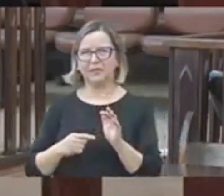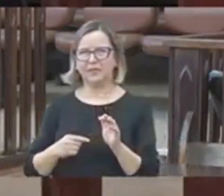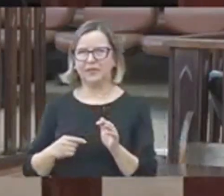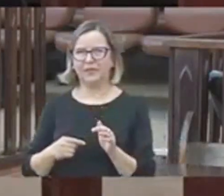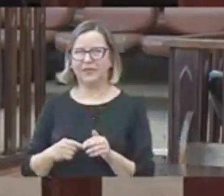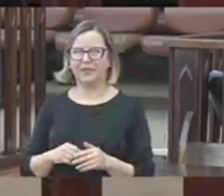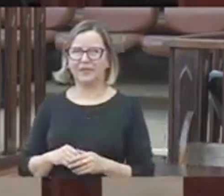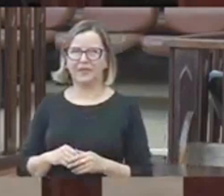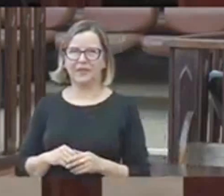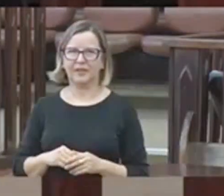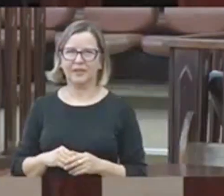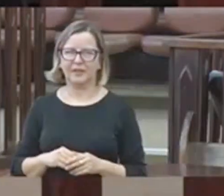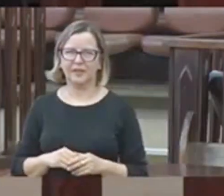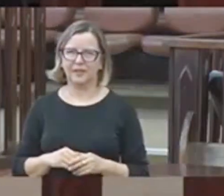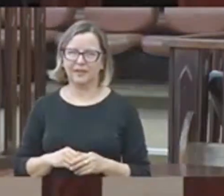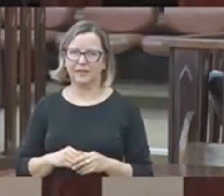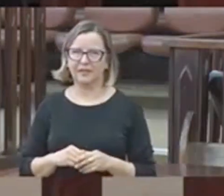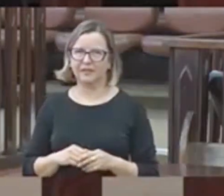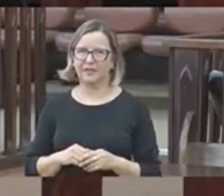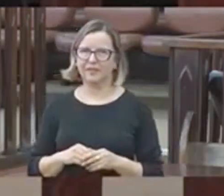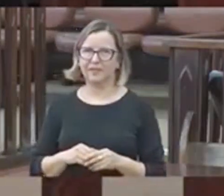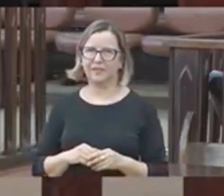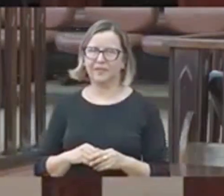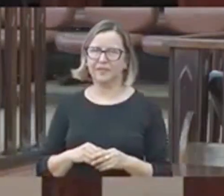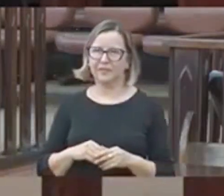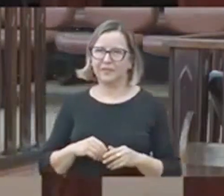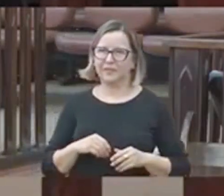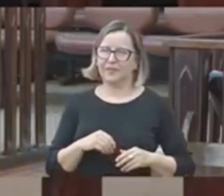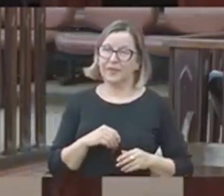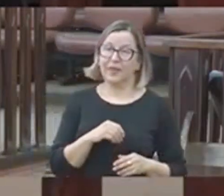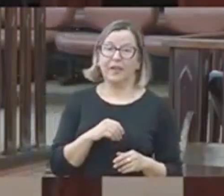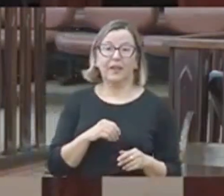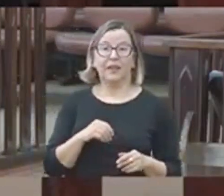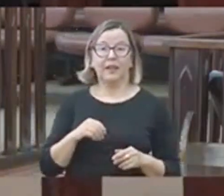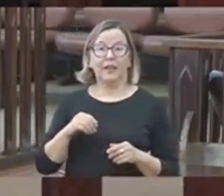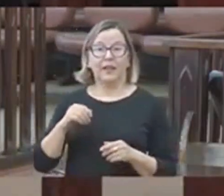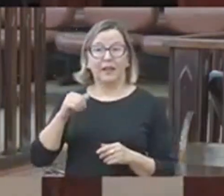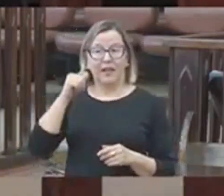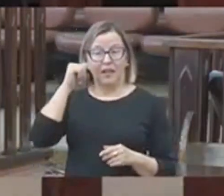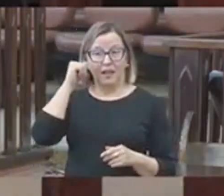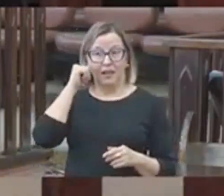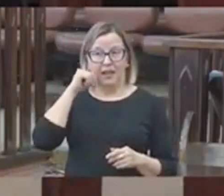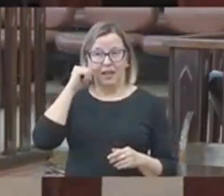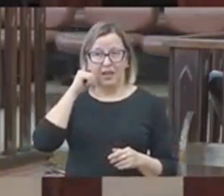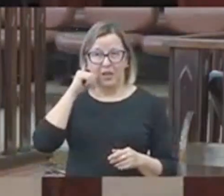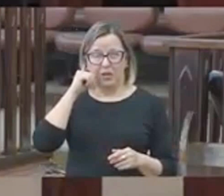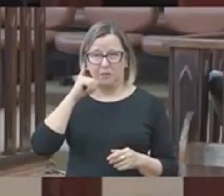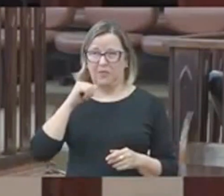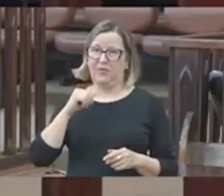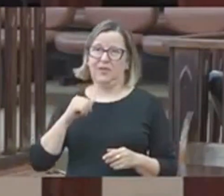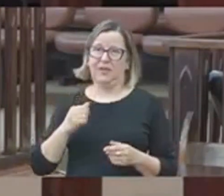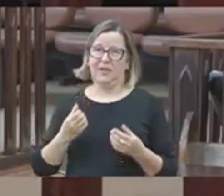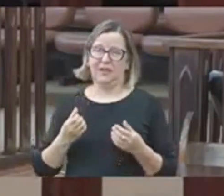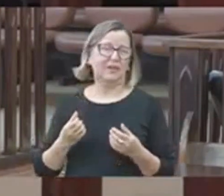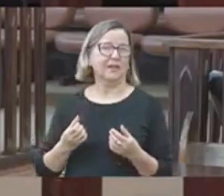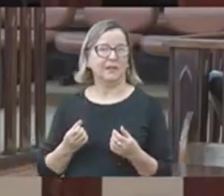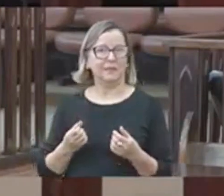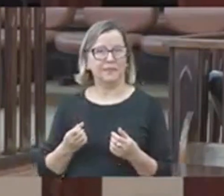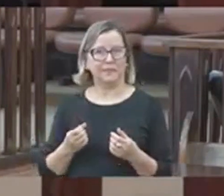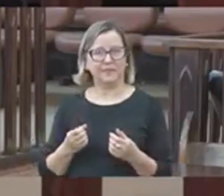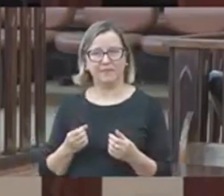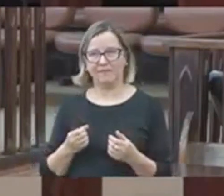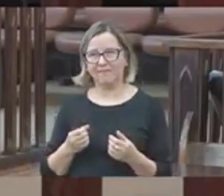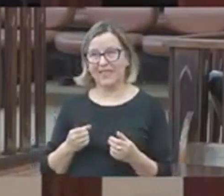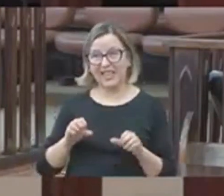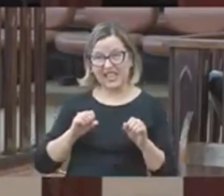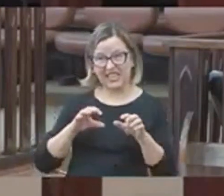está assumindo tantas coisas na sociedade, por isso ela é mais resistente. Deus criou o homem e a mulher, cada um com as suas características. Deus